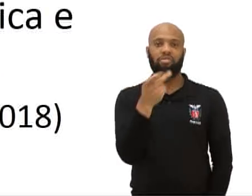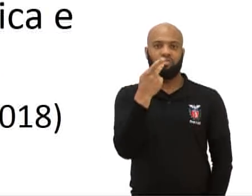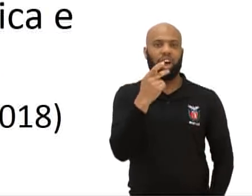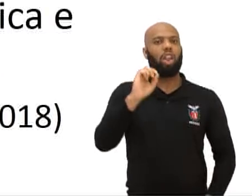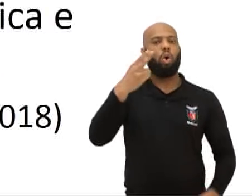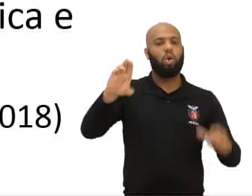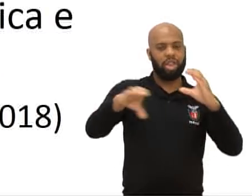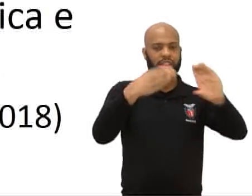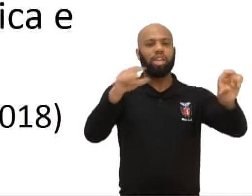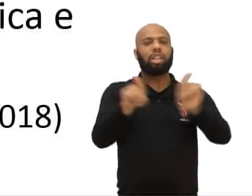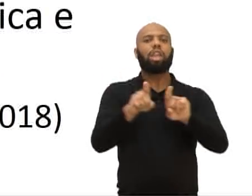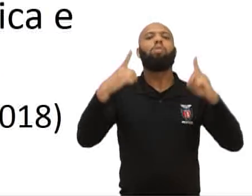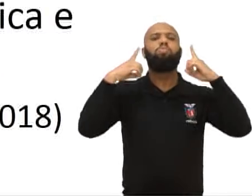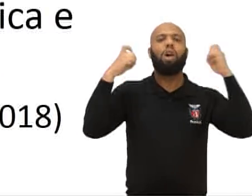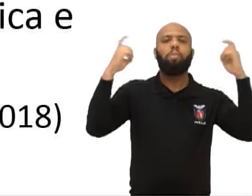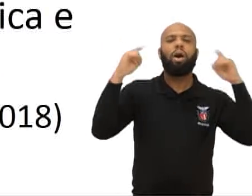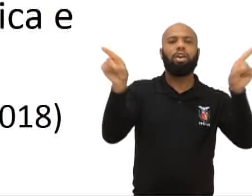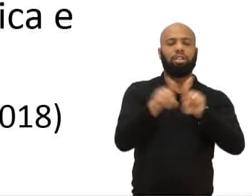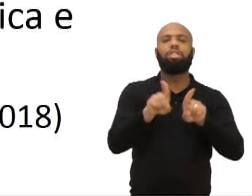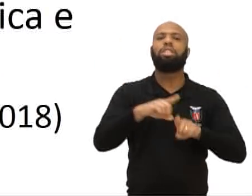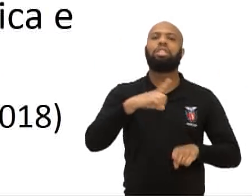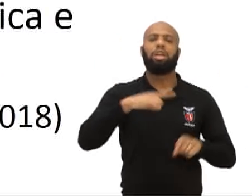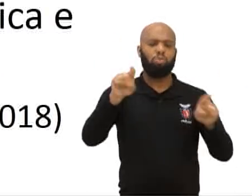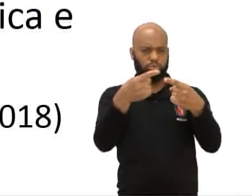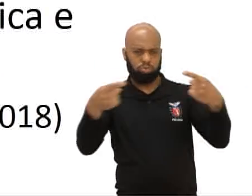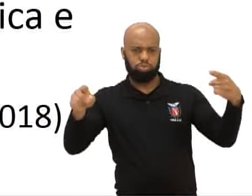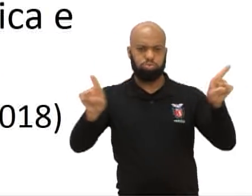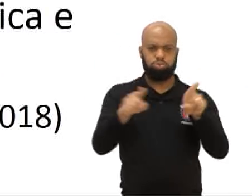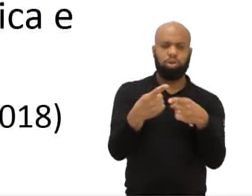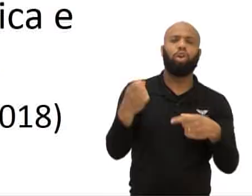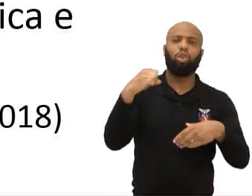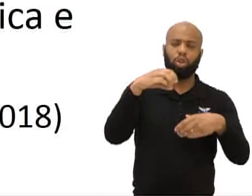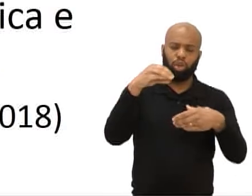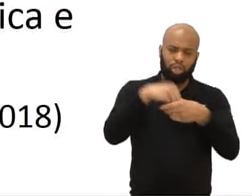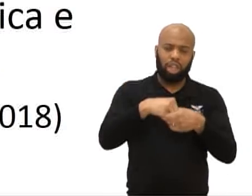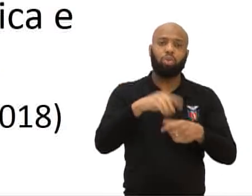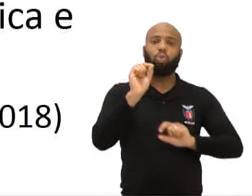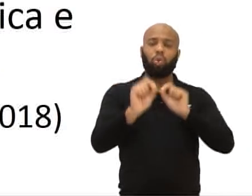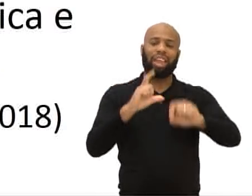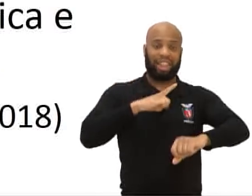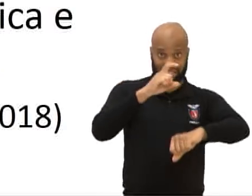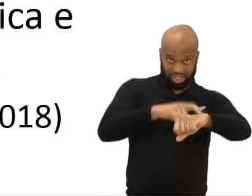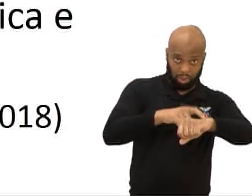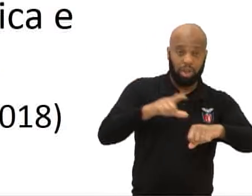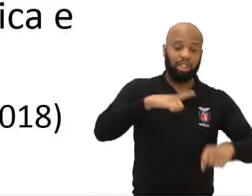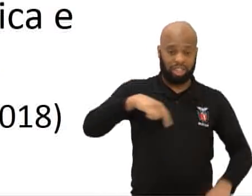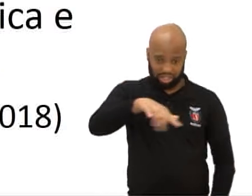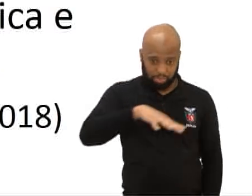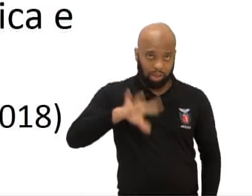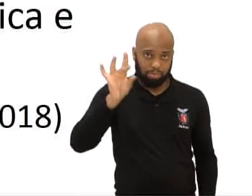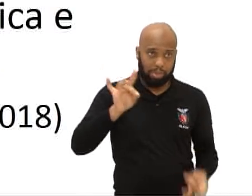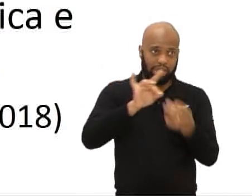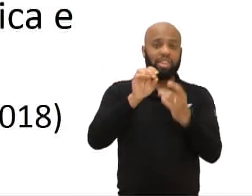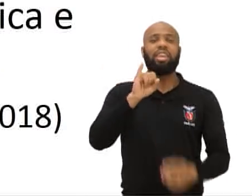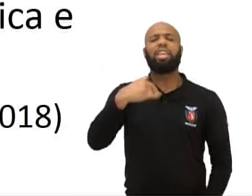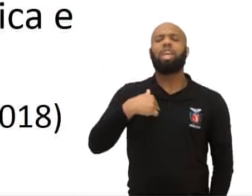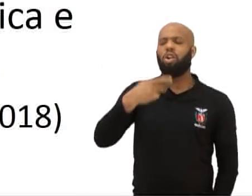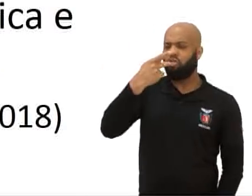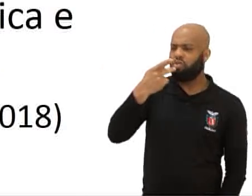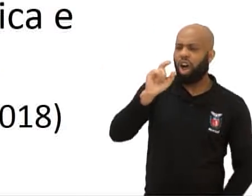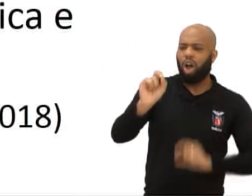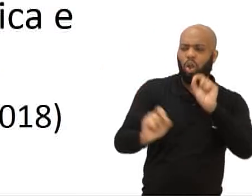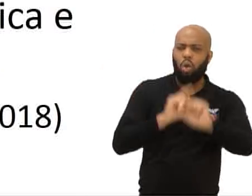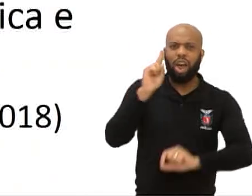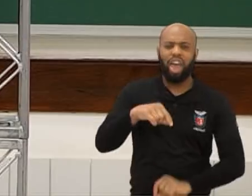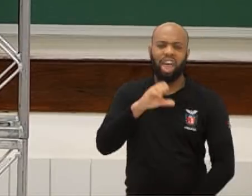música, ruídos e a organização dessas instâncias em um tempo e espaço específico. Então, se eu falo que sonoplastia são